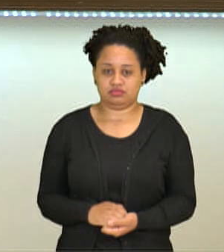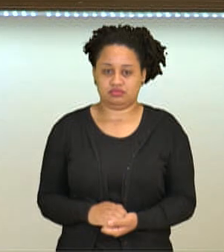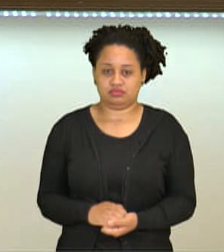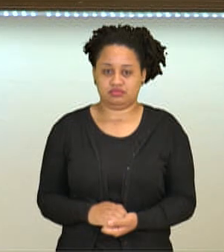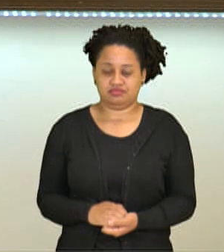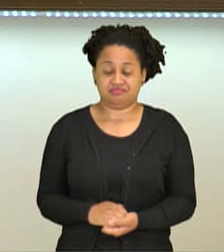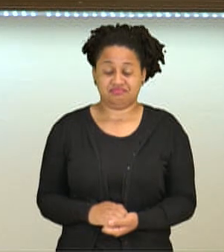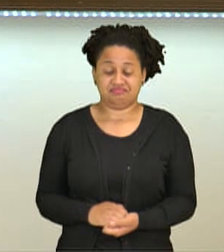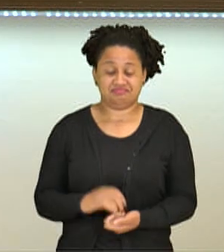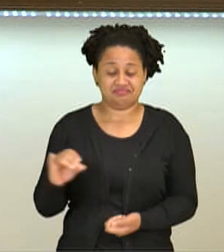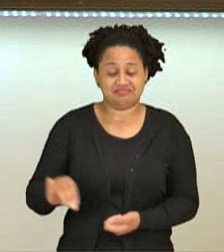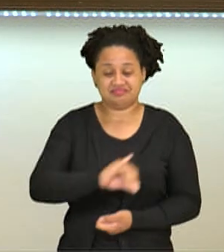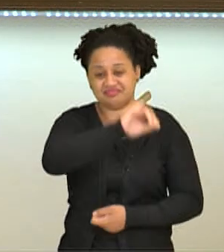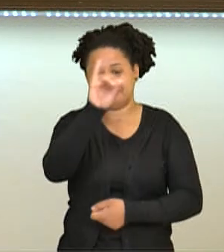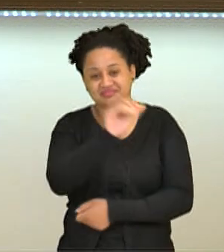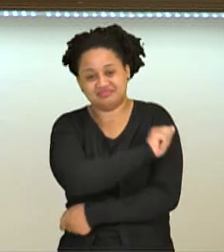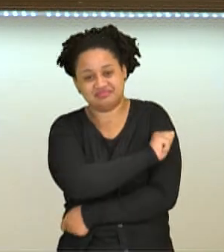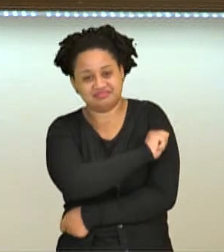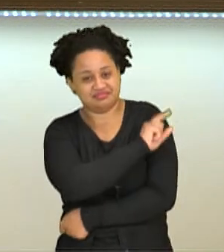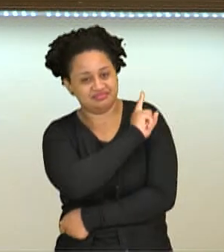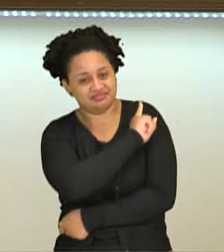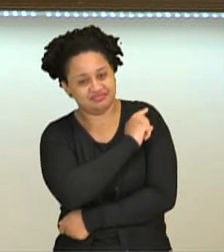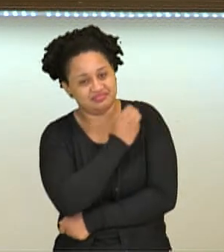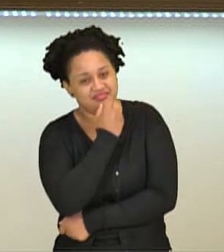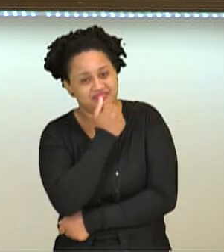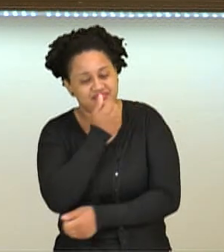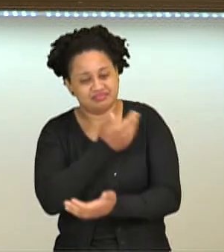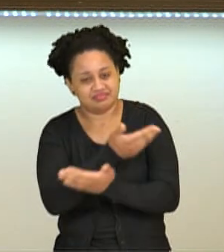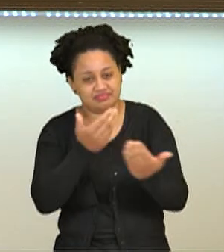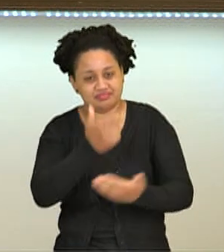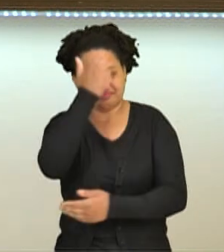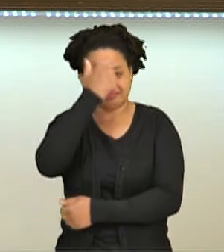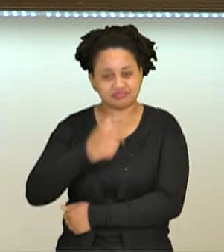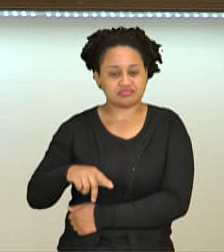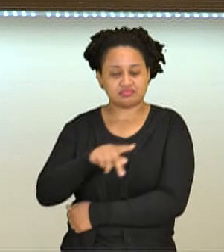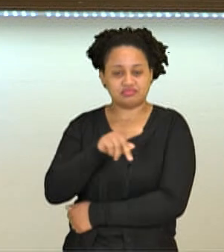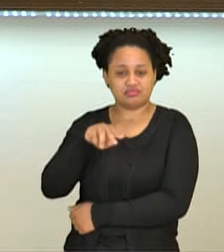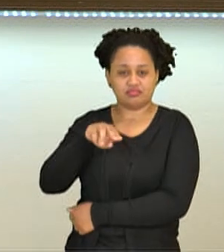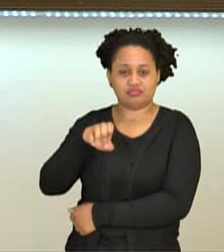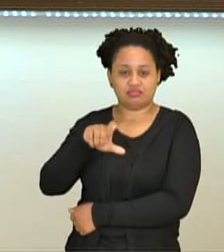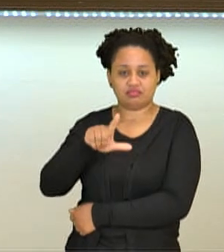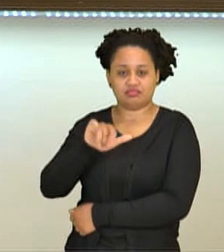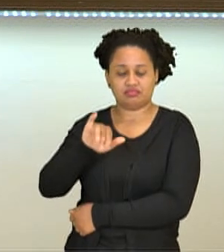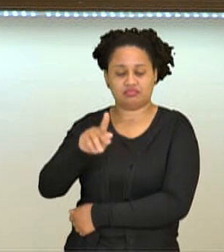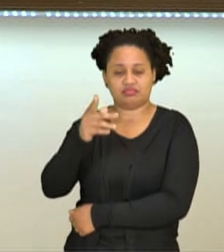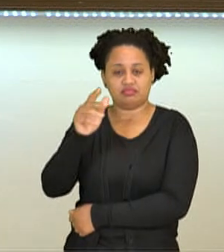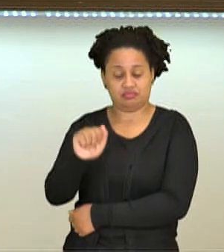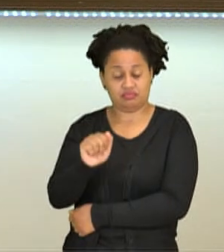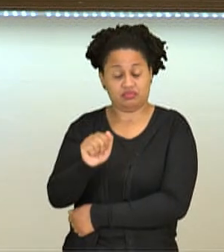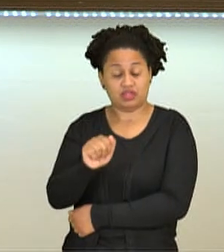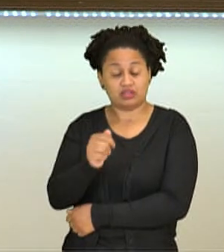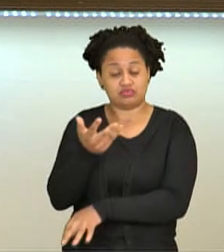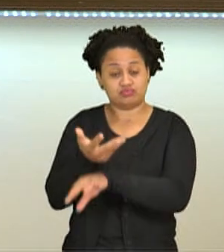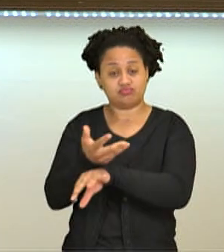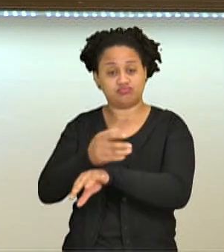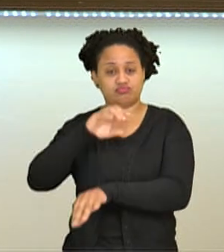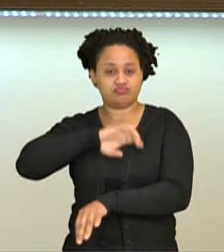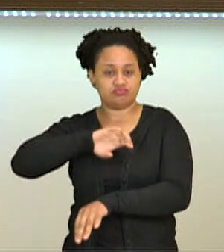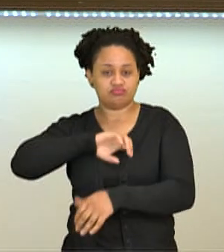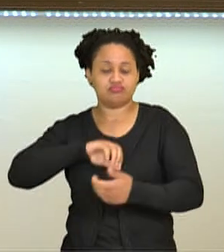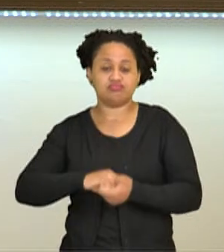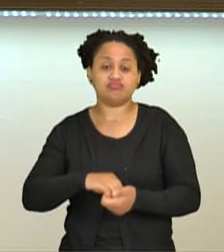Olá, estudantes da primeira série, tudo bem com vocês? Eu sou a professora Nelinha, de língua portuguesa, e neste vídeo nós vamos falar sobre